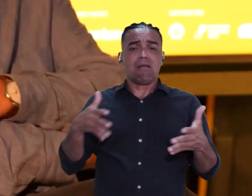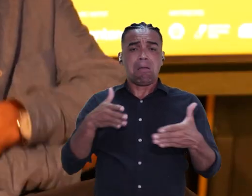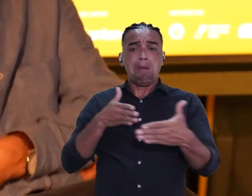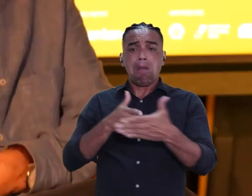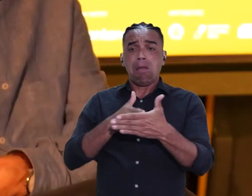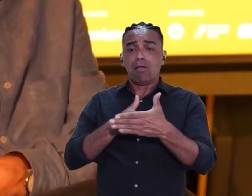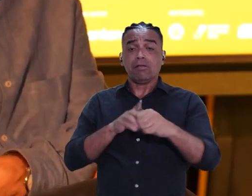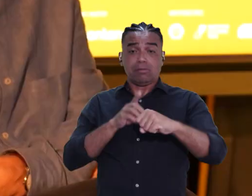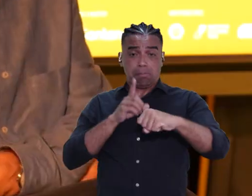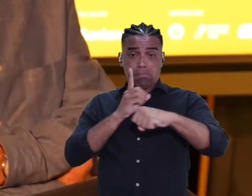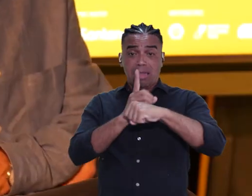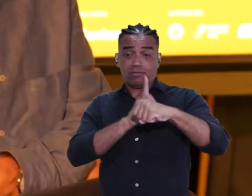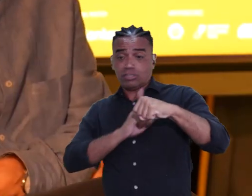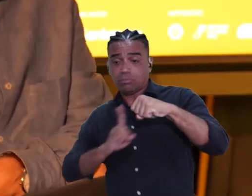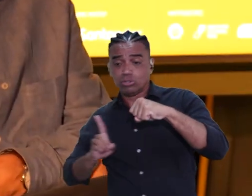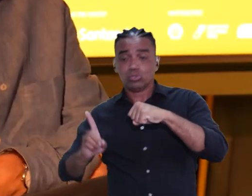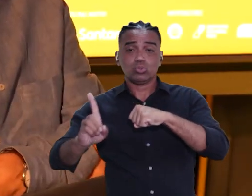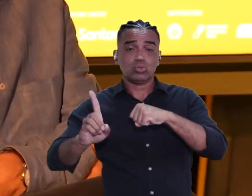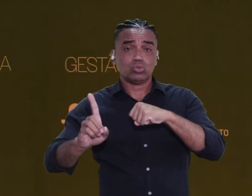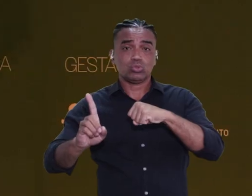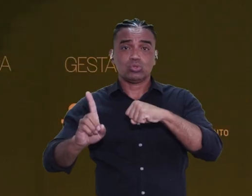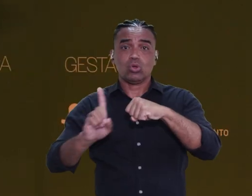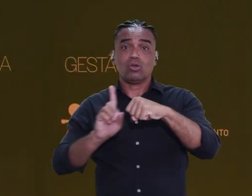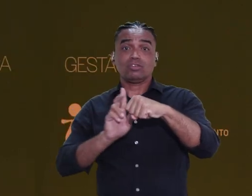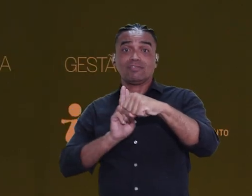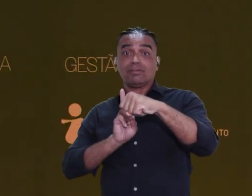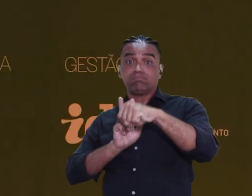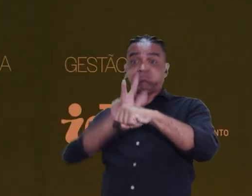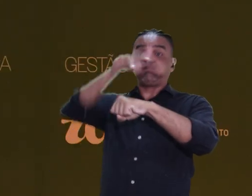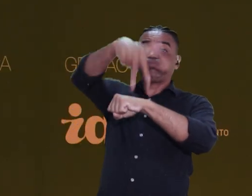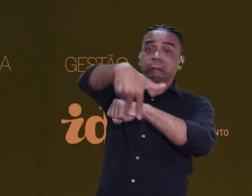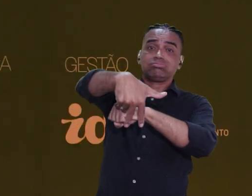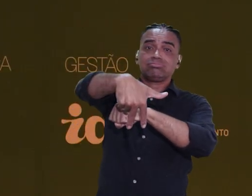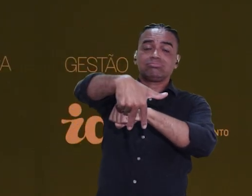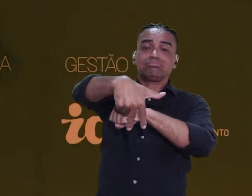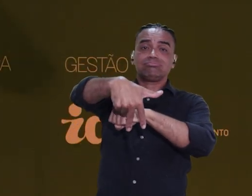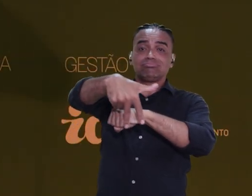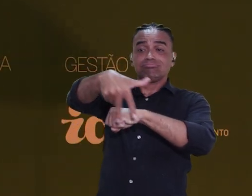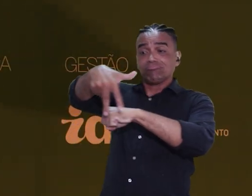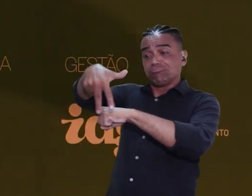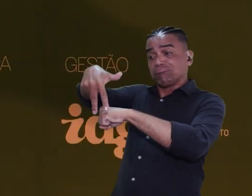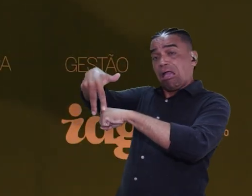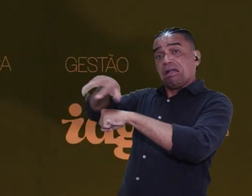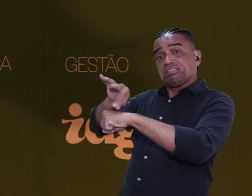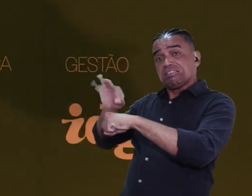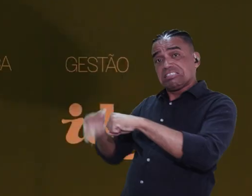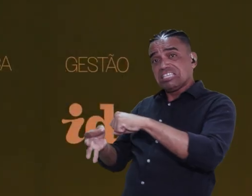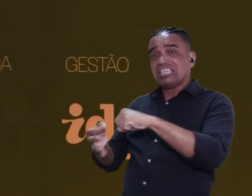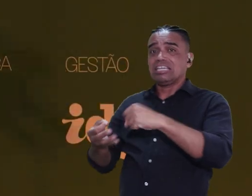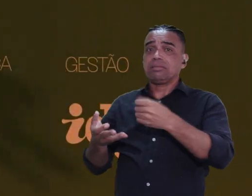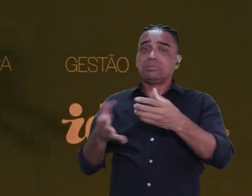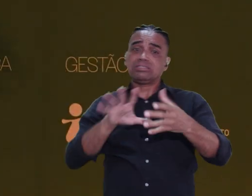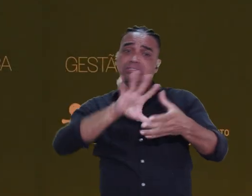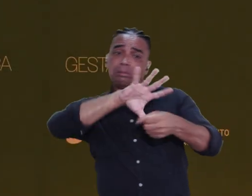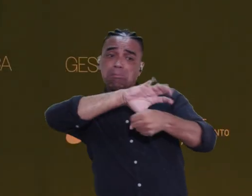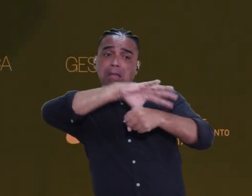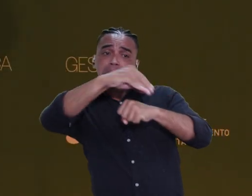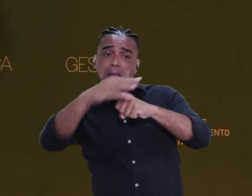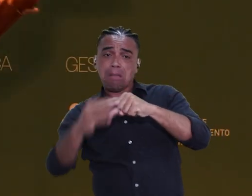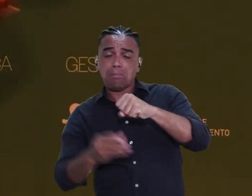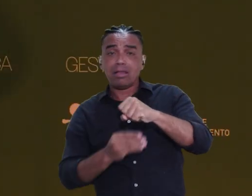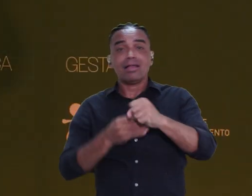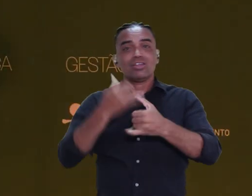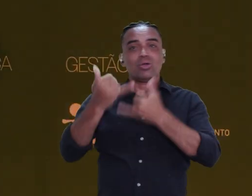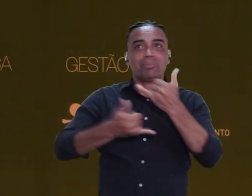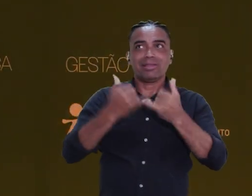é contornável, né? Ele é intransponível, ele é simples, maleável, né? Por